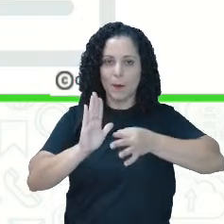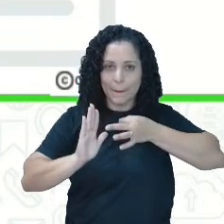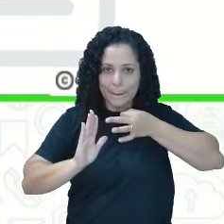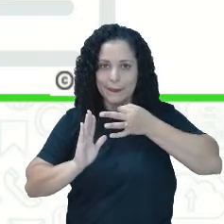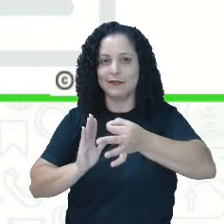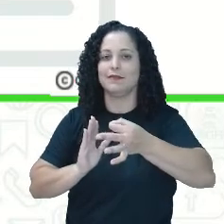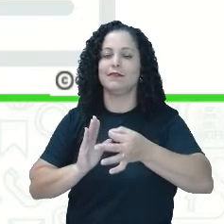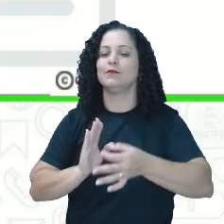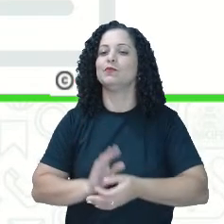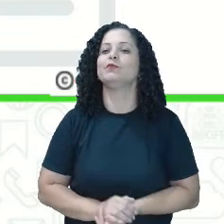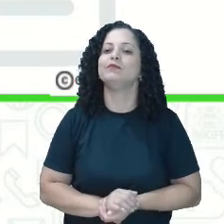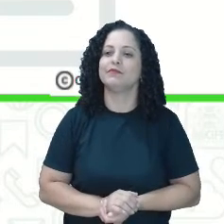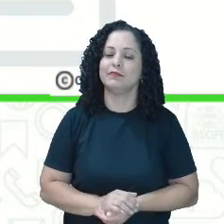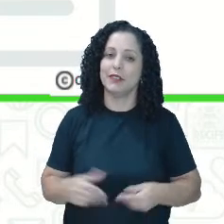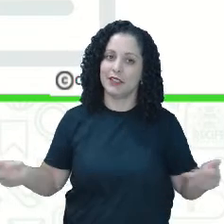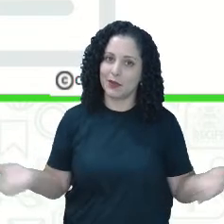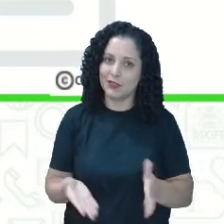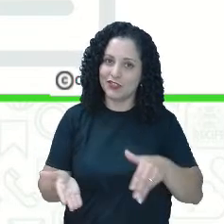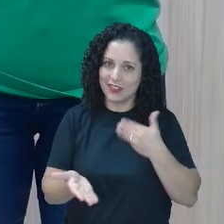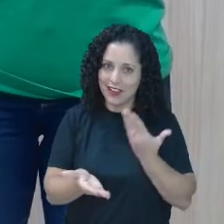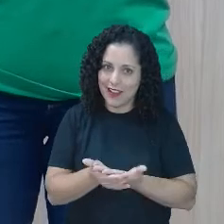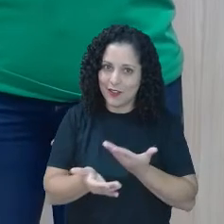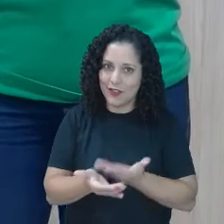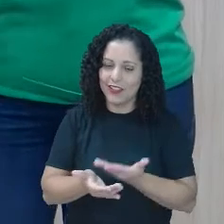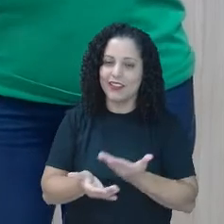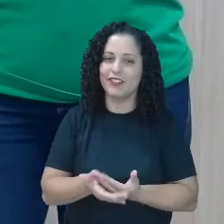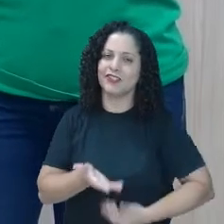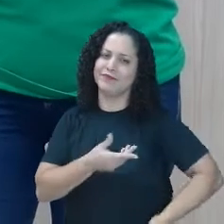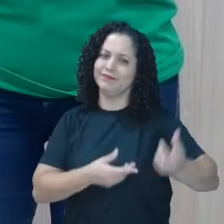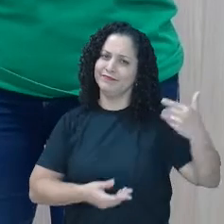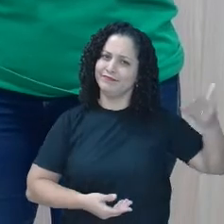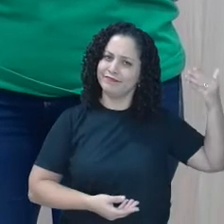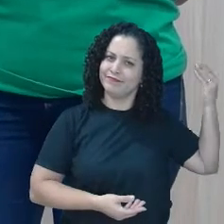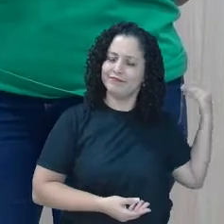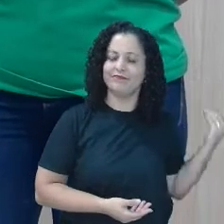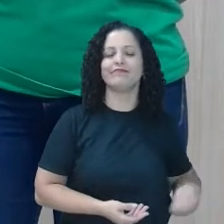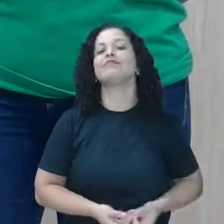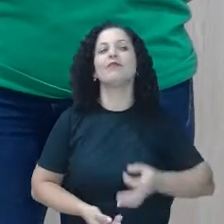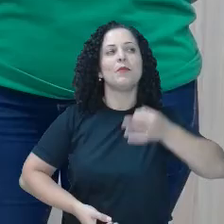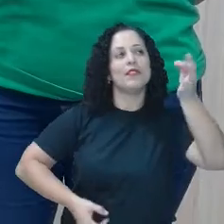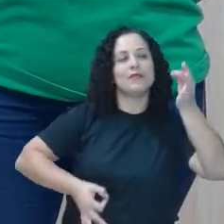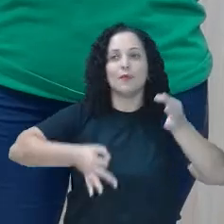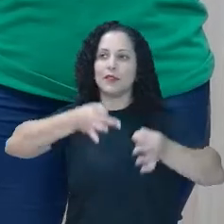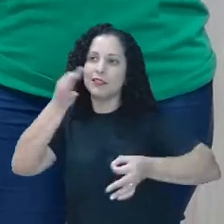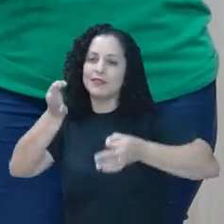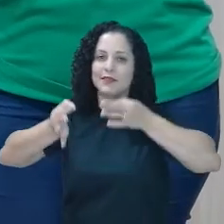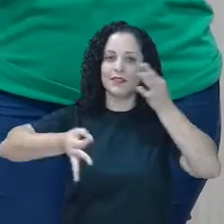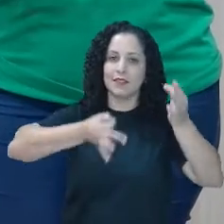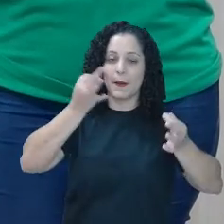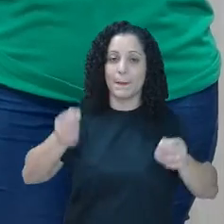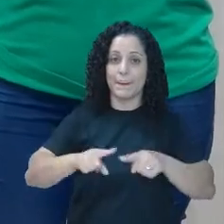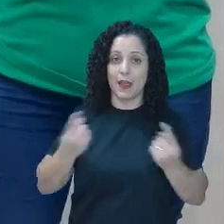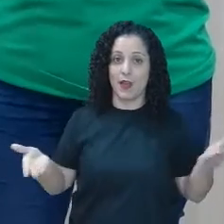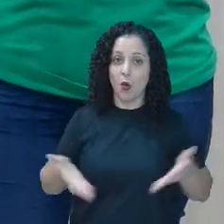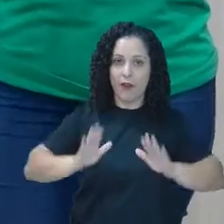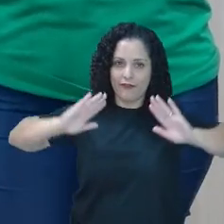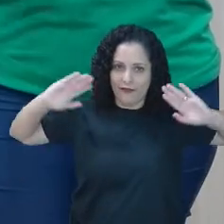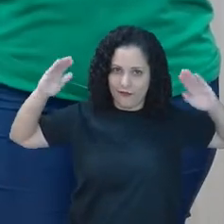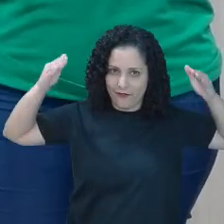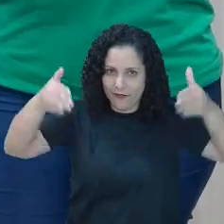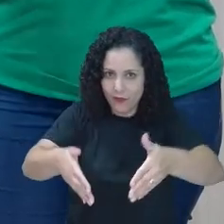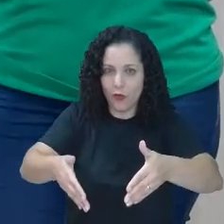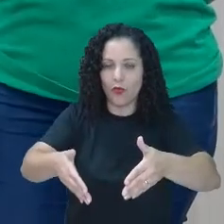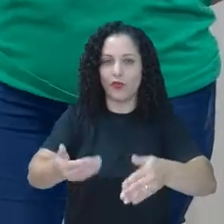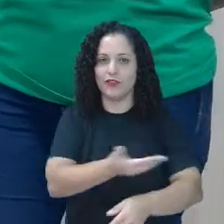argumentativa, né? Que é a nossa aula de hoje, que a gente começou desde o início falando de argumentação, mas aí a gente vai adentrar mais um pouquinho